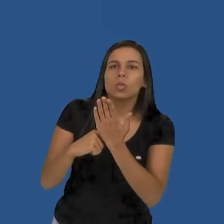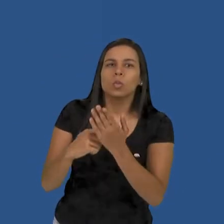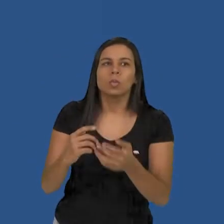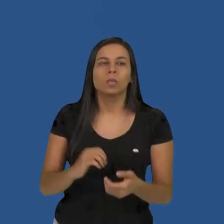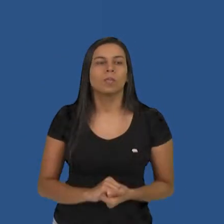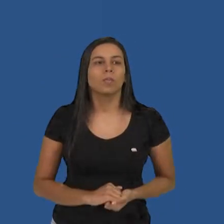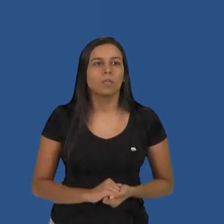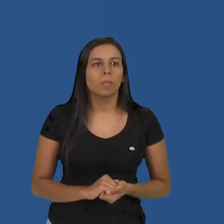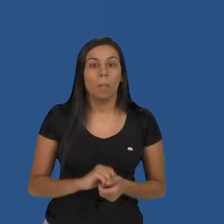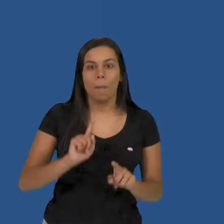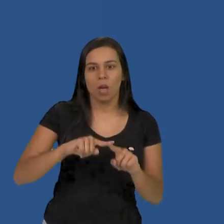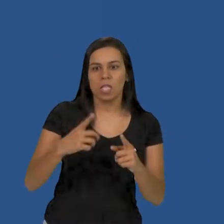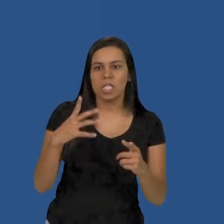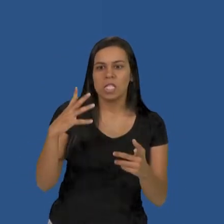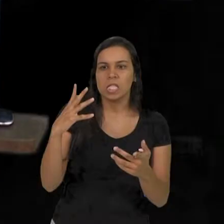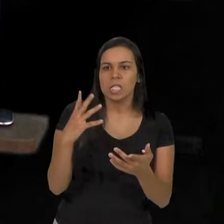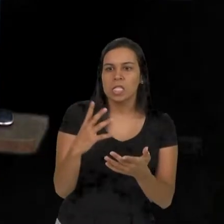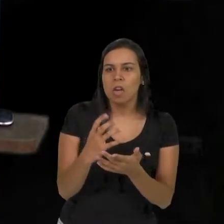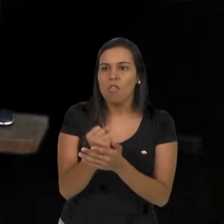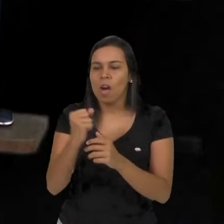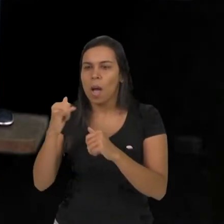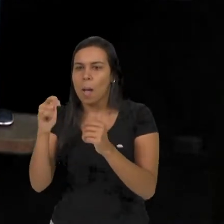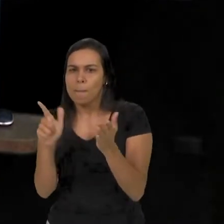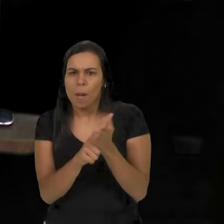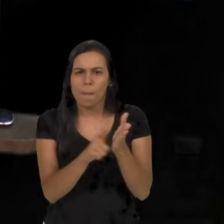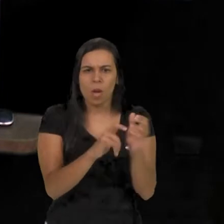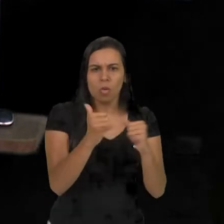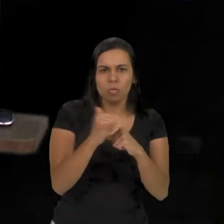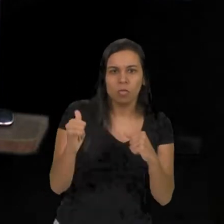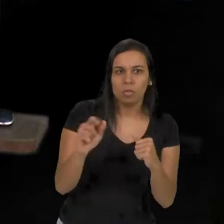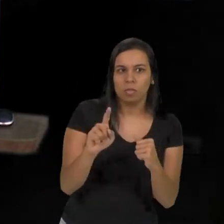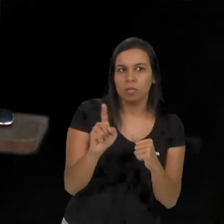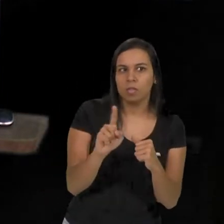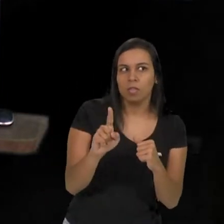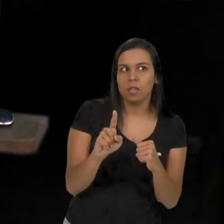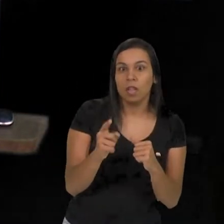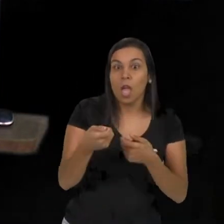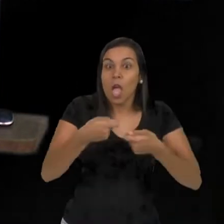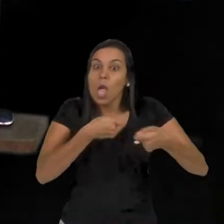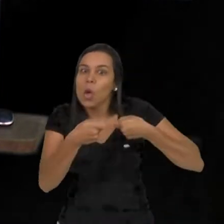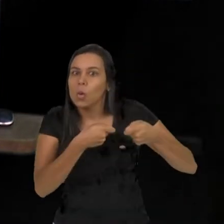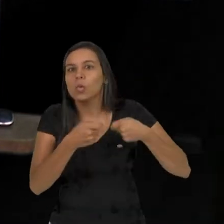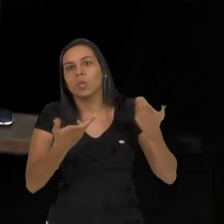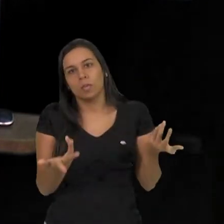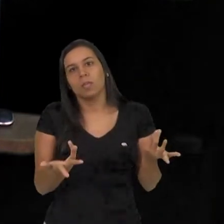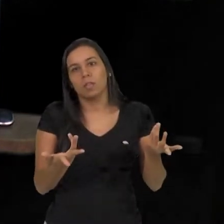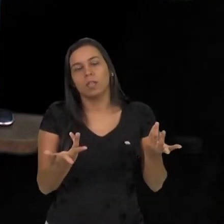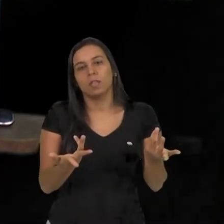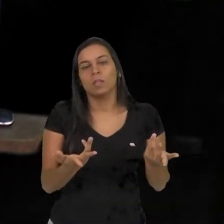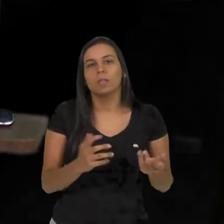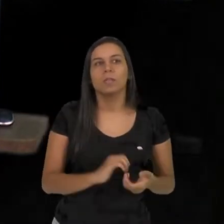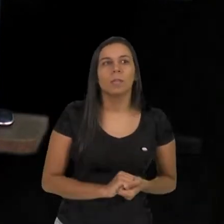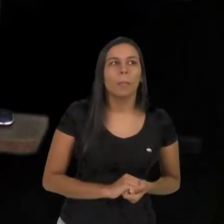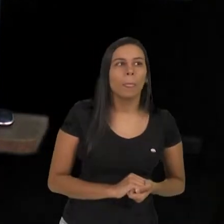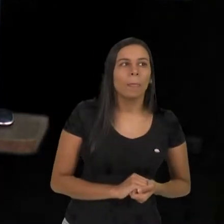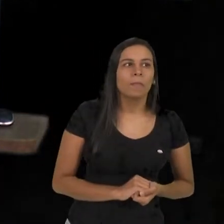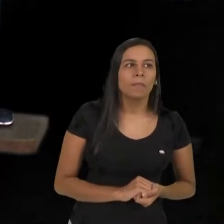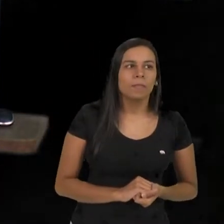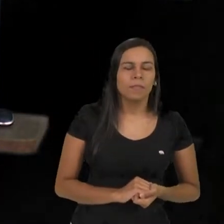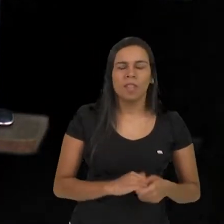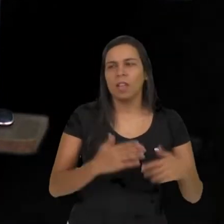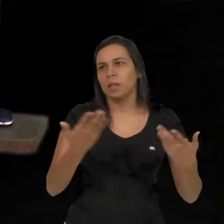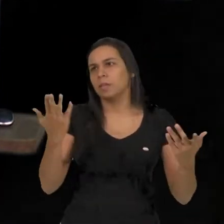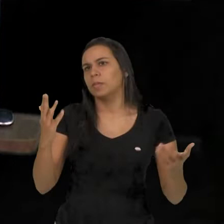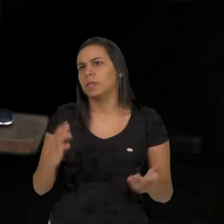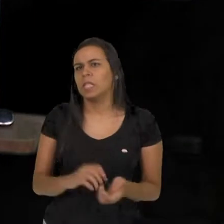salvar papel e eletricidade, né? O save vai ter o sentido de economizar. Né? Save, porque é que, aí o professor, ai meu Deus, como o inglês é